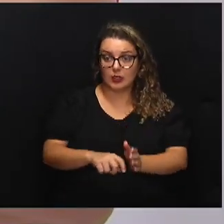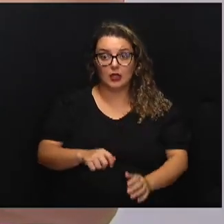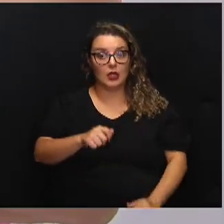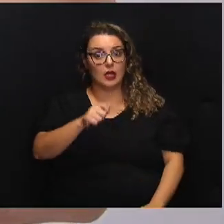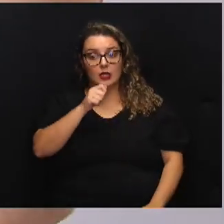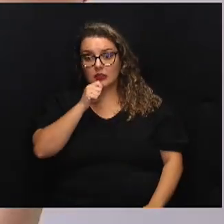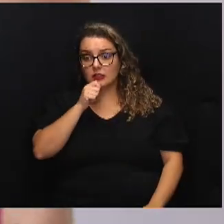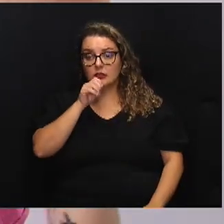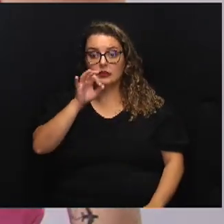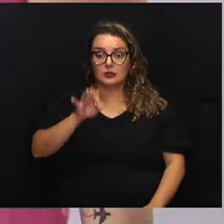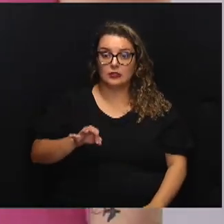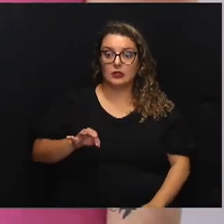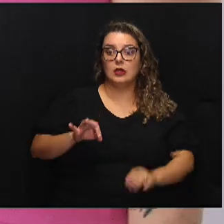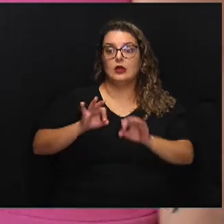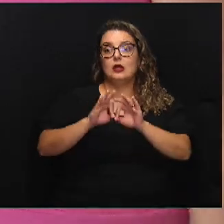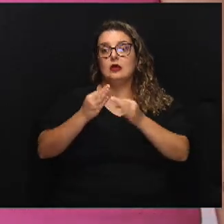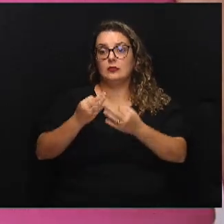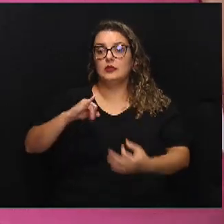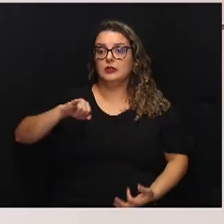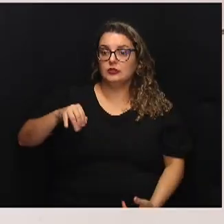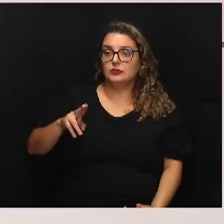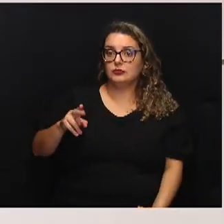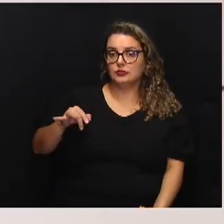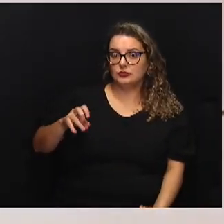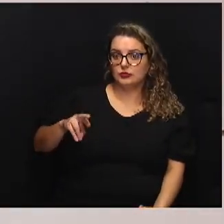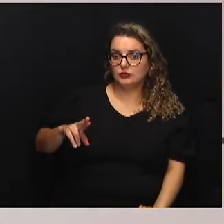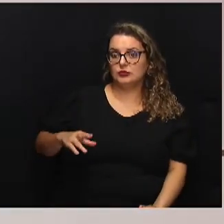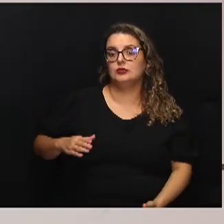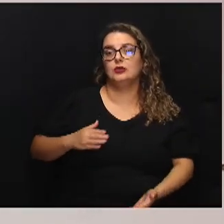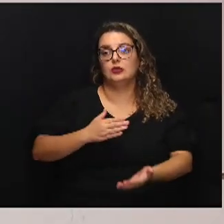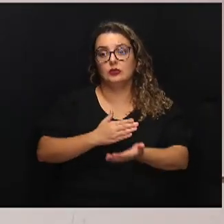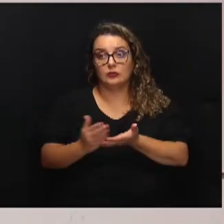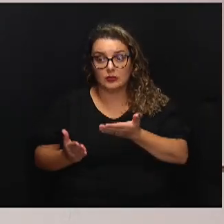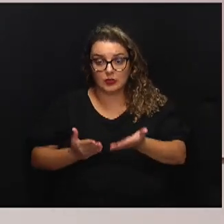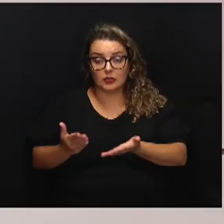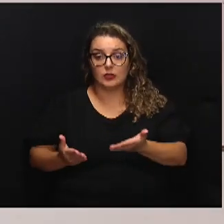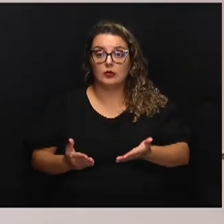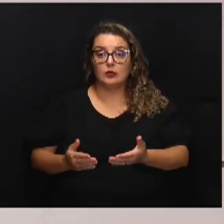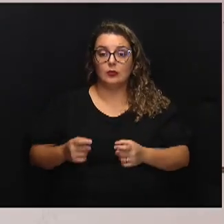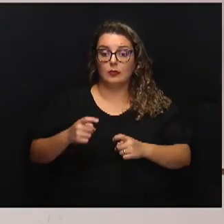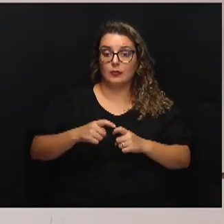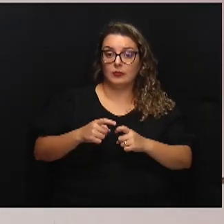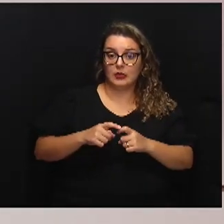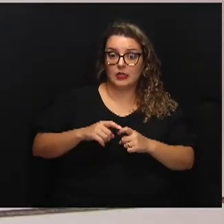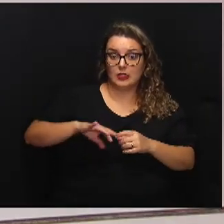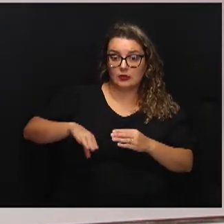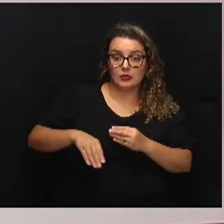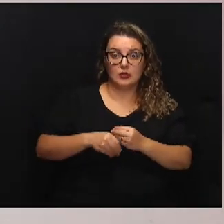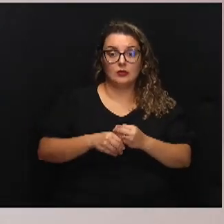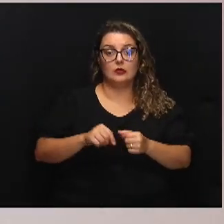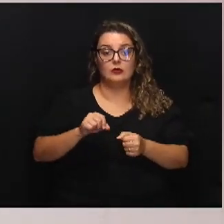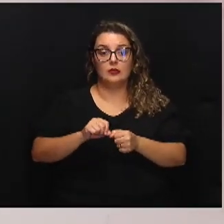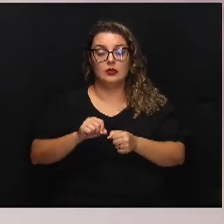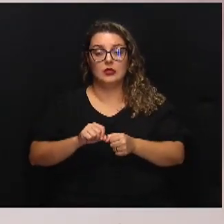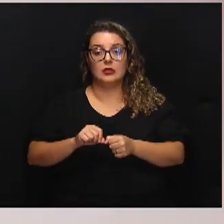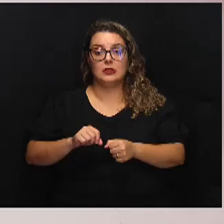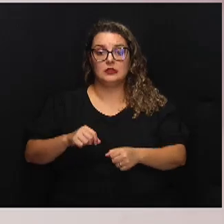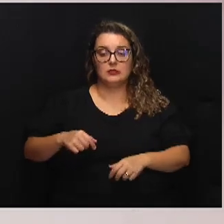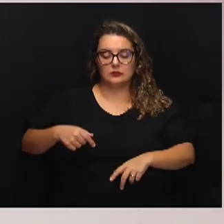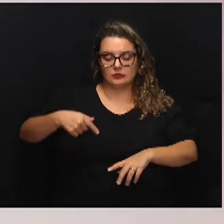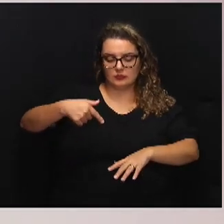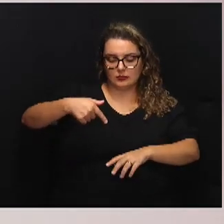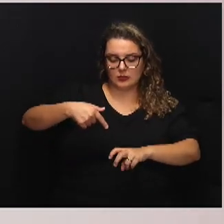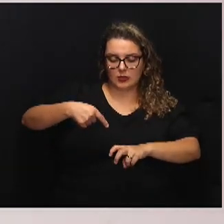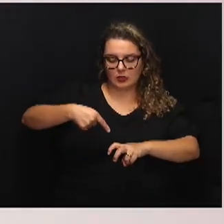confirma, a família do Júnior já iniciou o tratamento com medicina integrativa. Ele faz sessões de acupuntura e